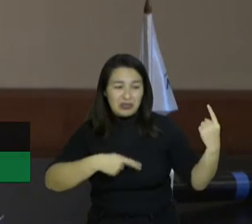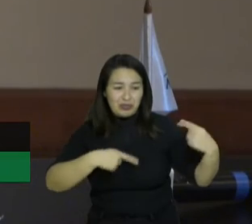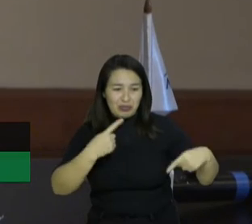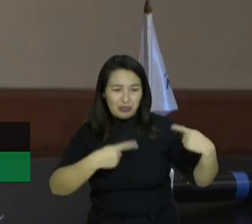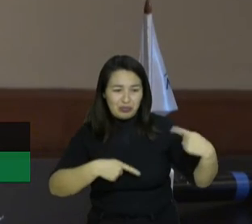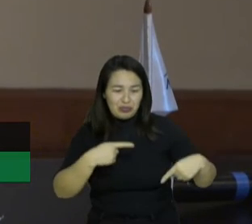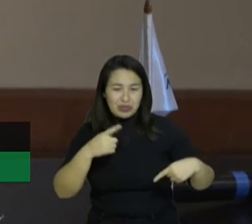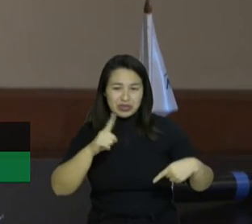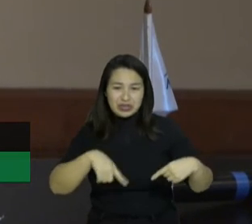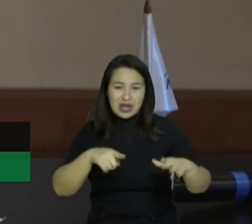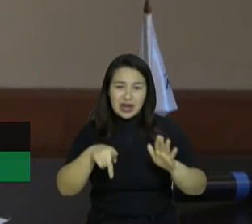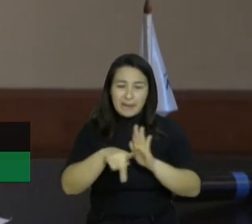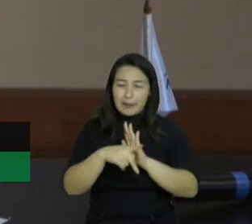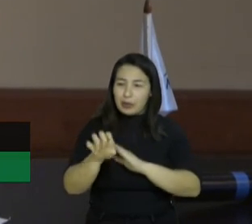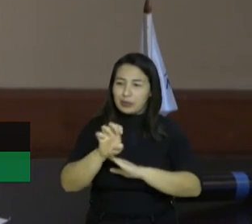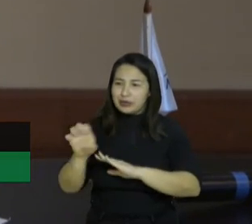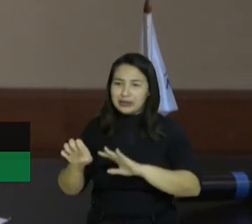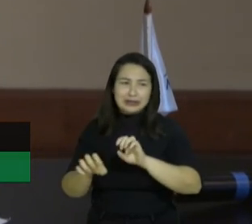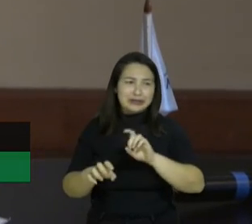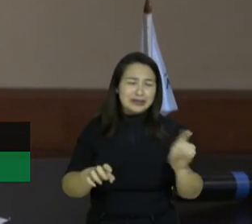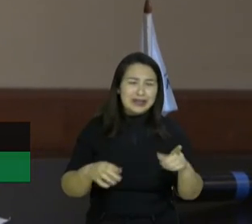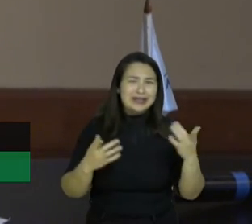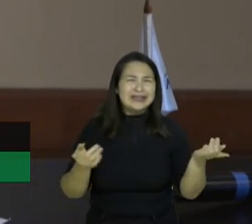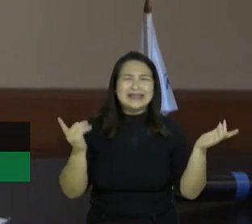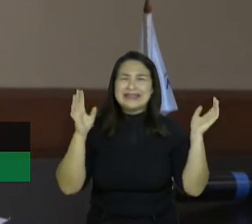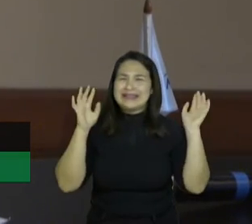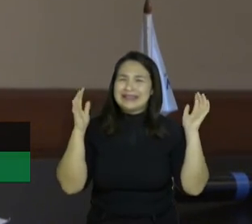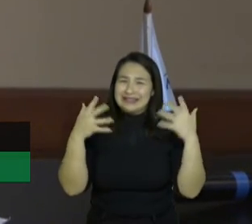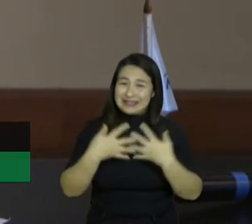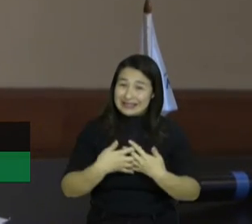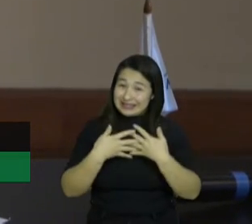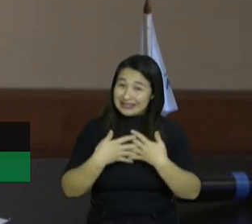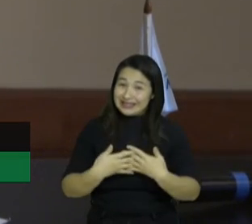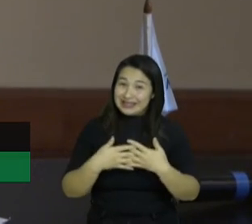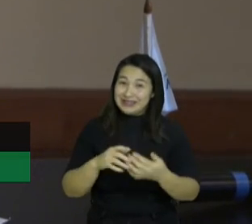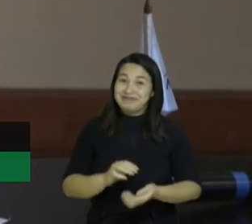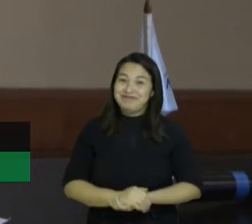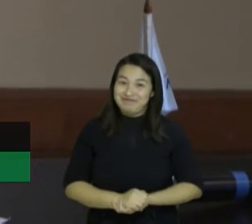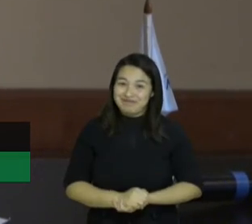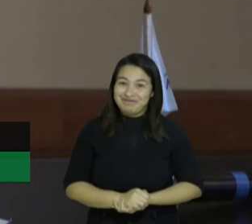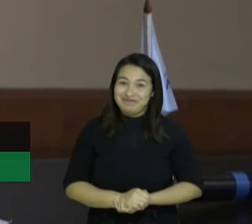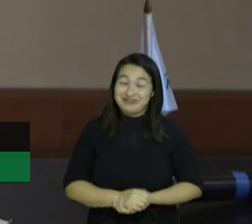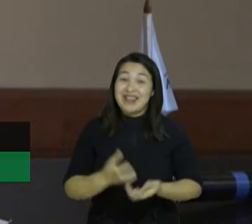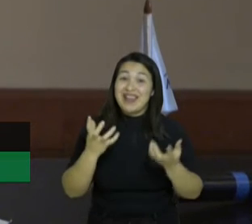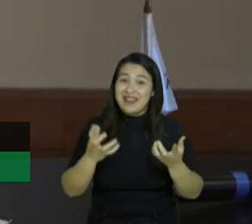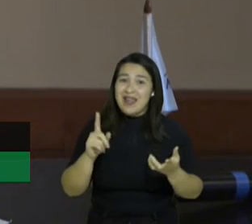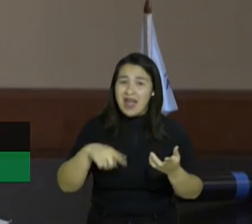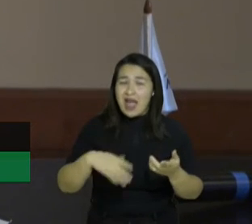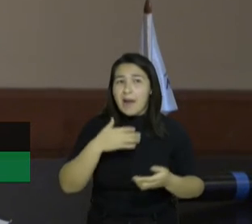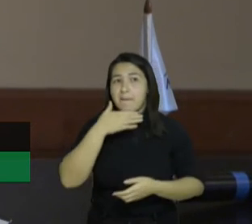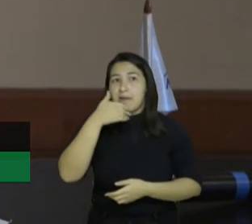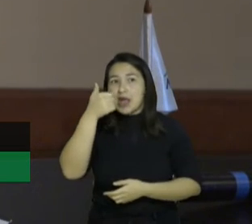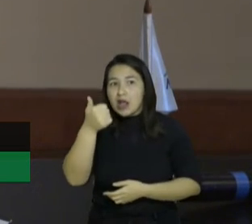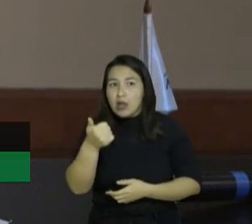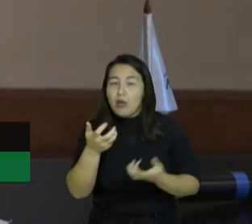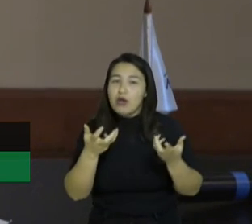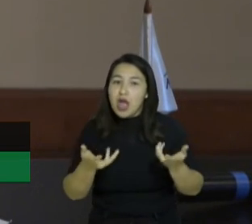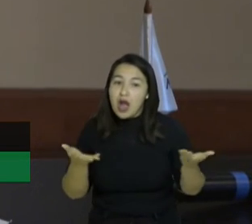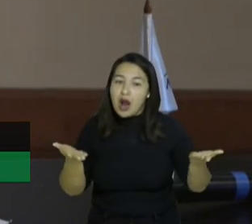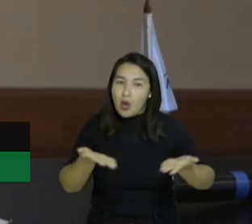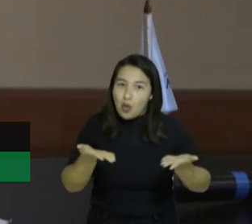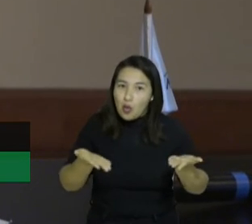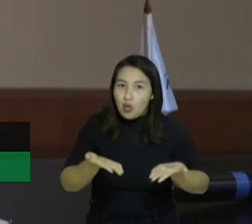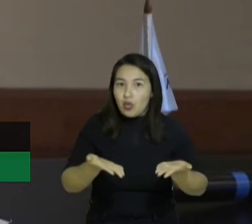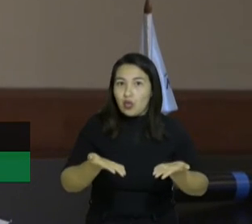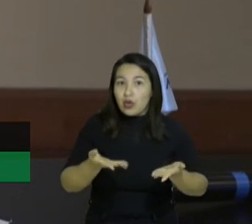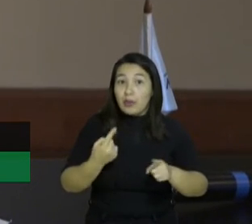esquerda se lá er à direita não é muito complicado é isso que a gente quer será que esse é o melhor modelo num contexto